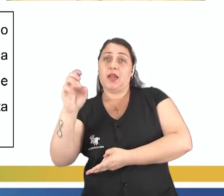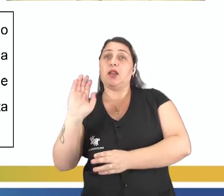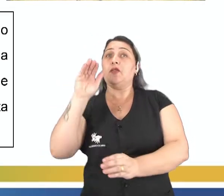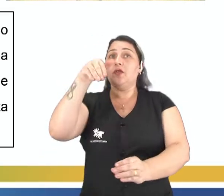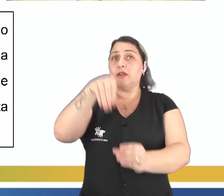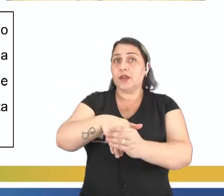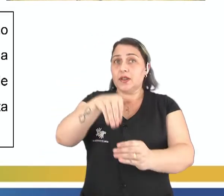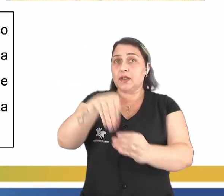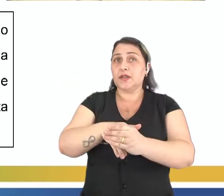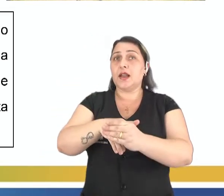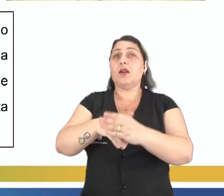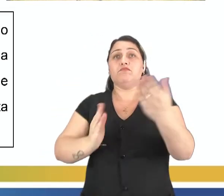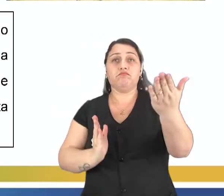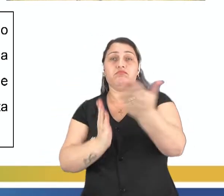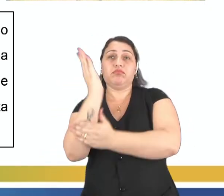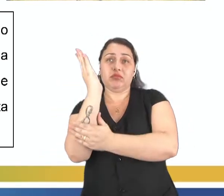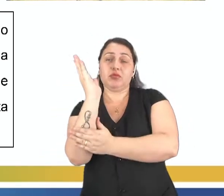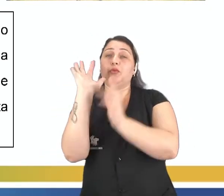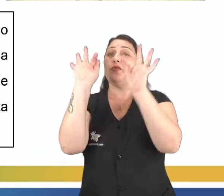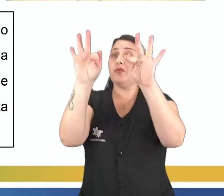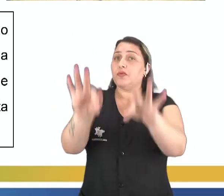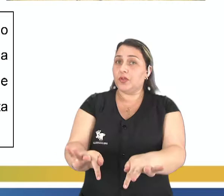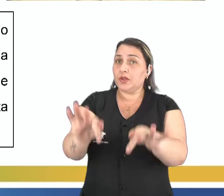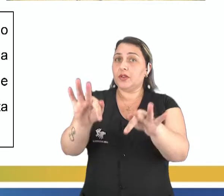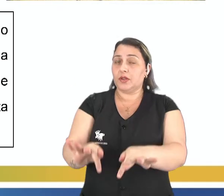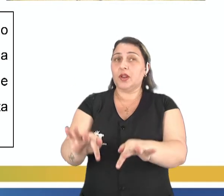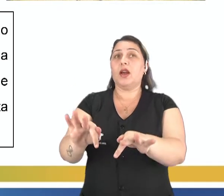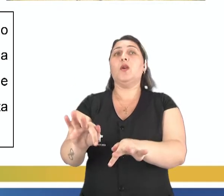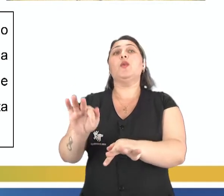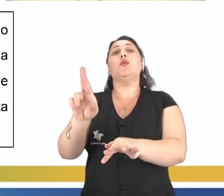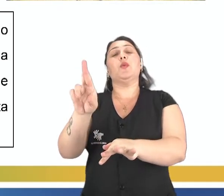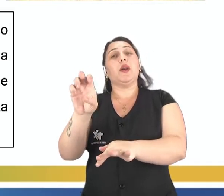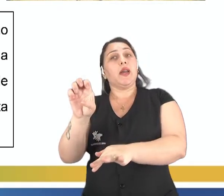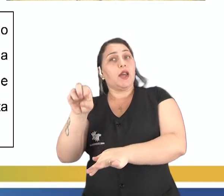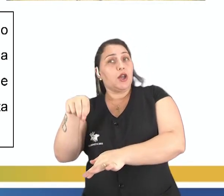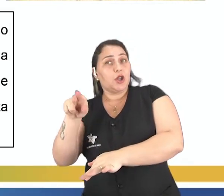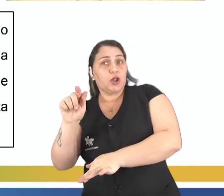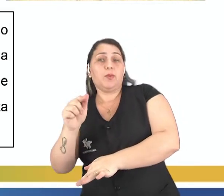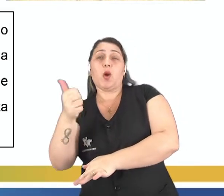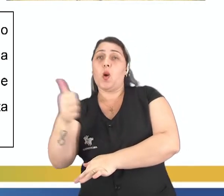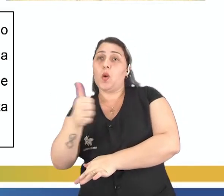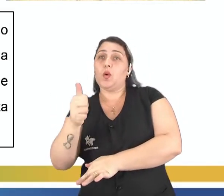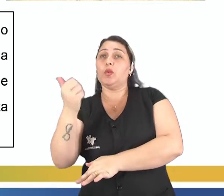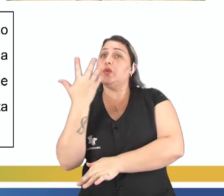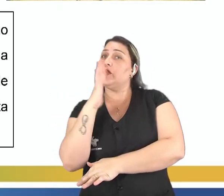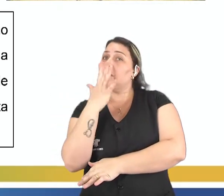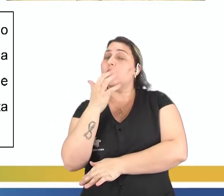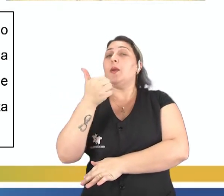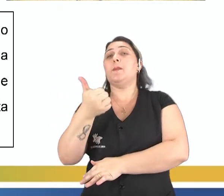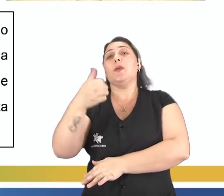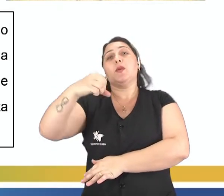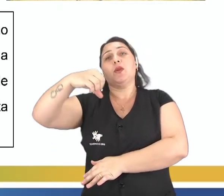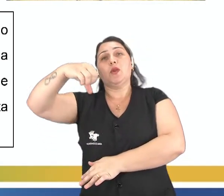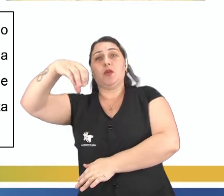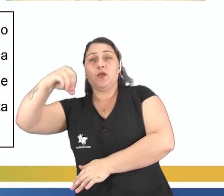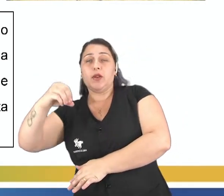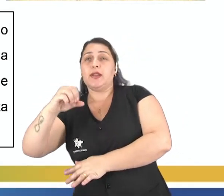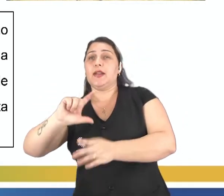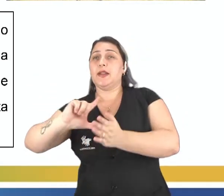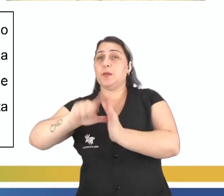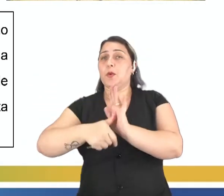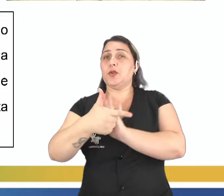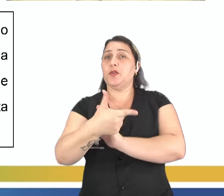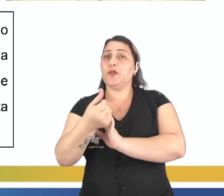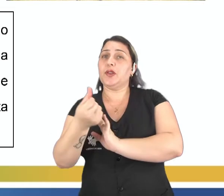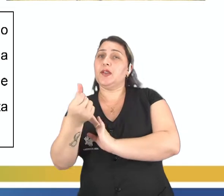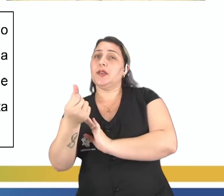plebiscito que terminou com a aprovação do fim do regime. No dia 11 de fevereiro de 1990, depois de 26